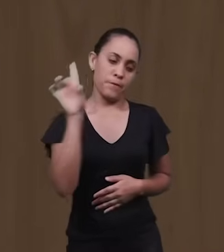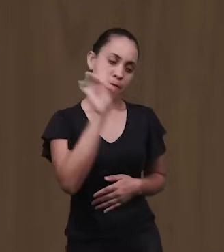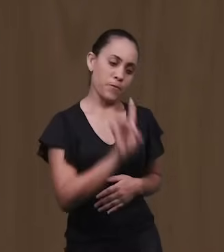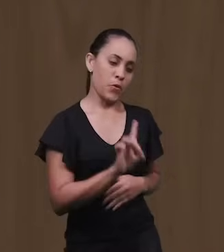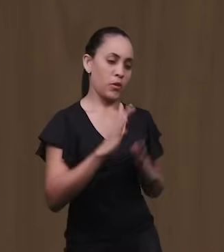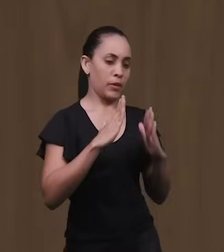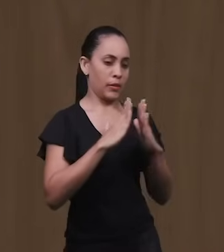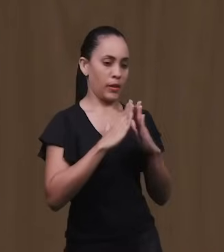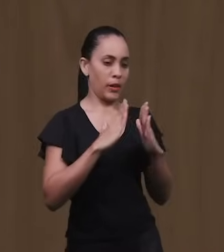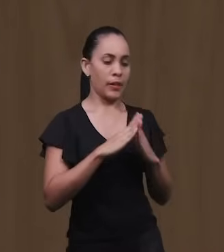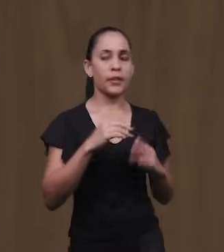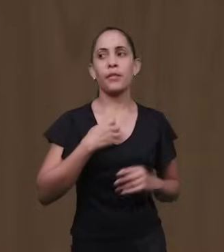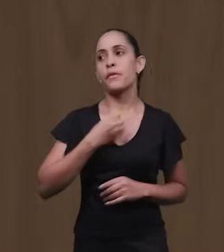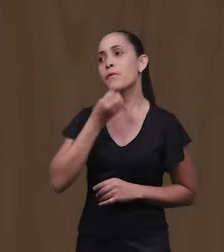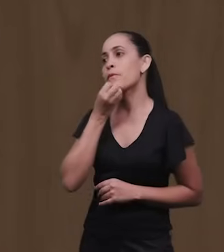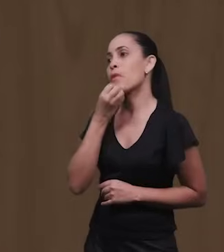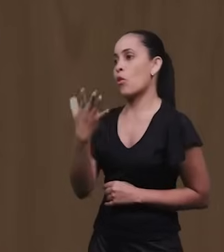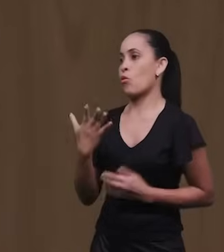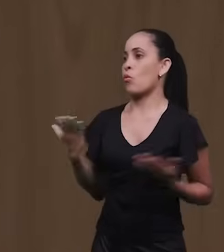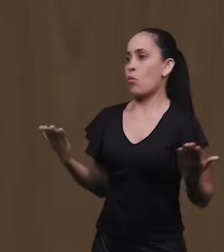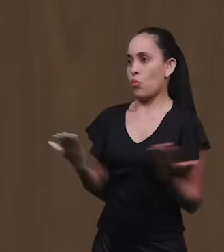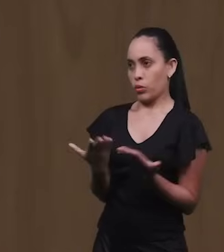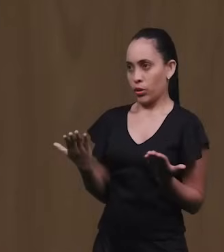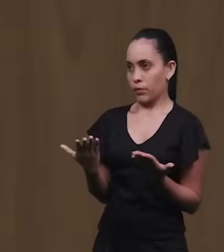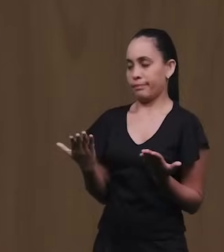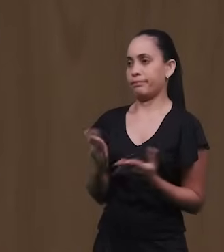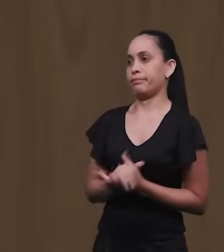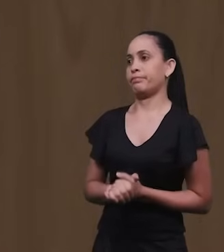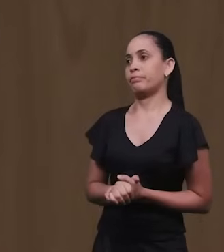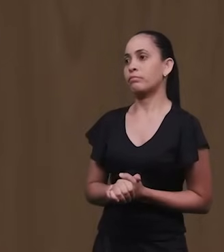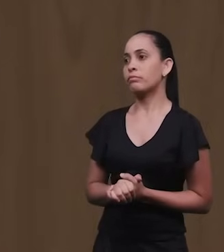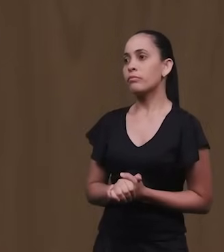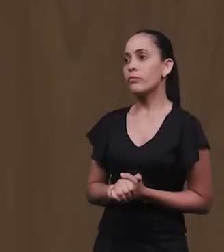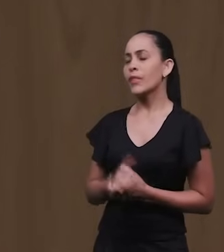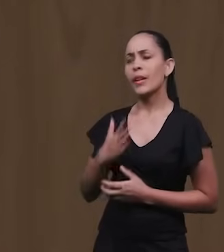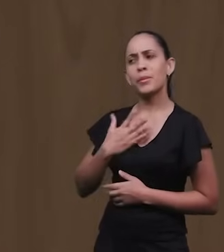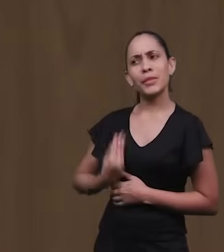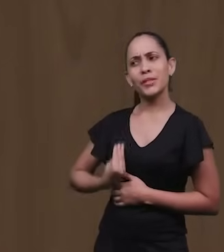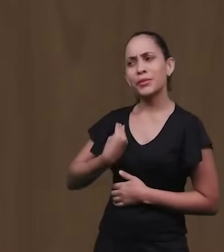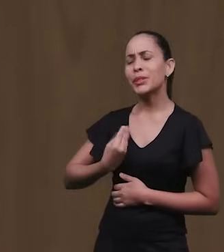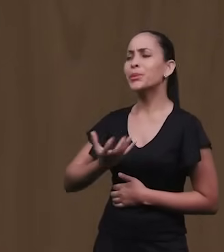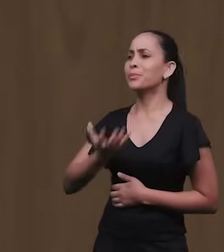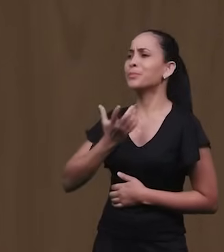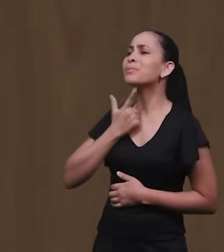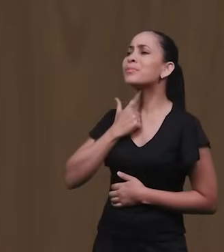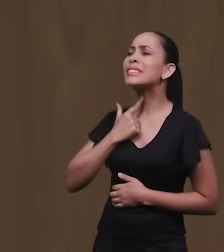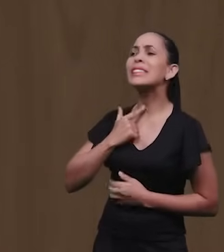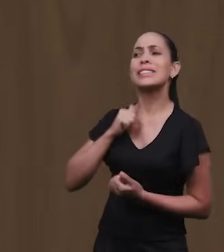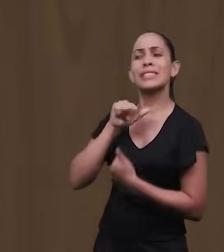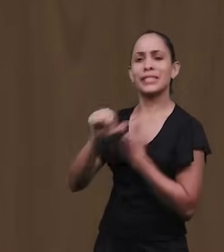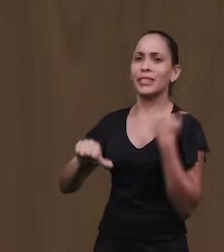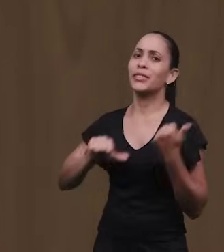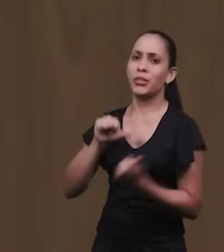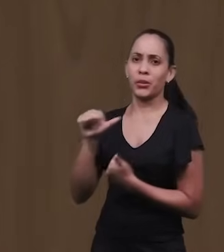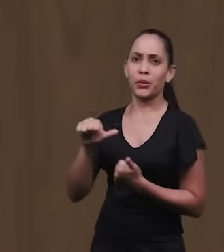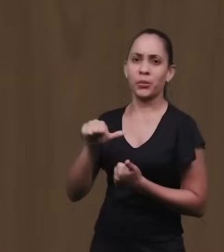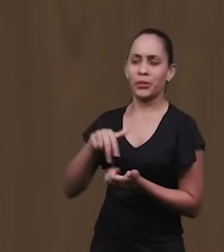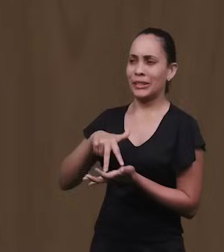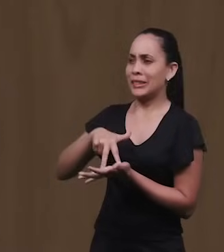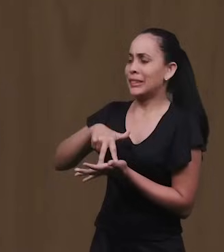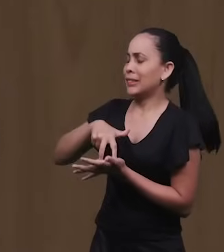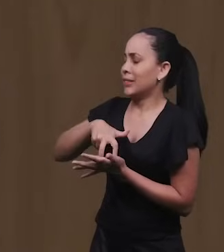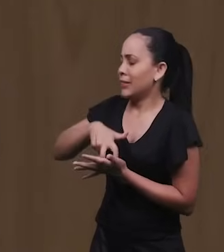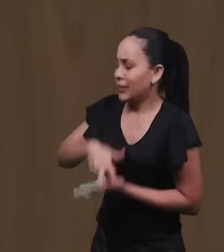lá e ele disse: pastor, eu quero a partir de hoje mudar a minha vida. Olha que maravilha. E